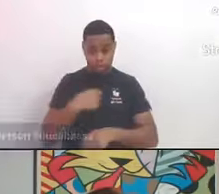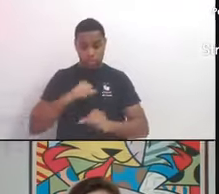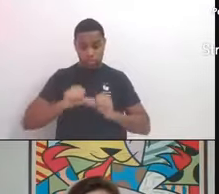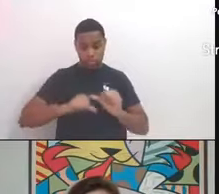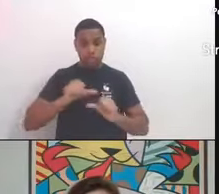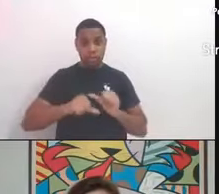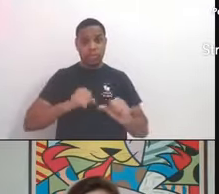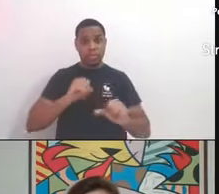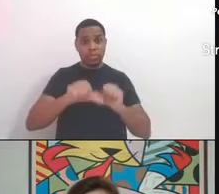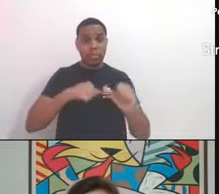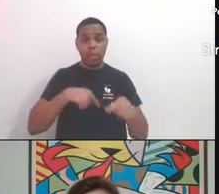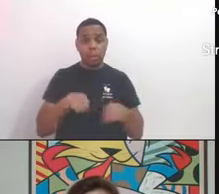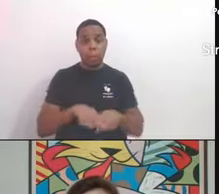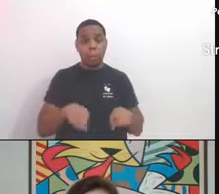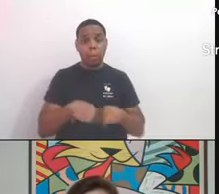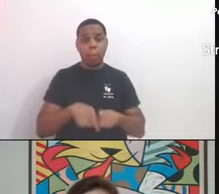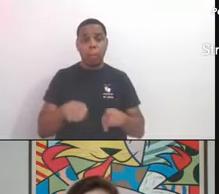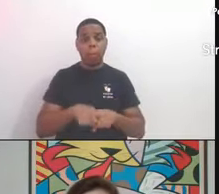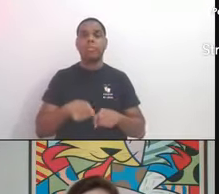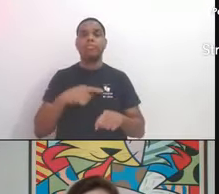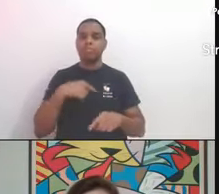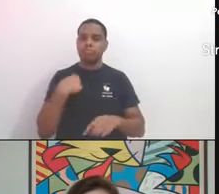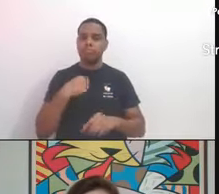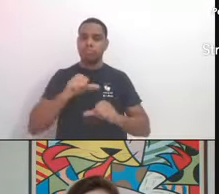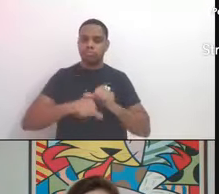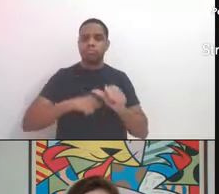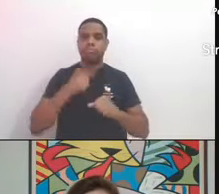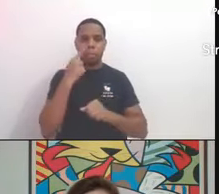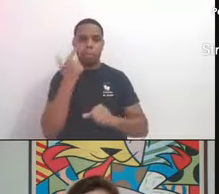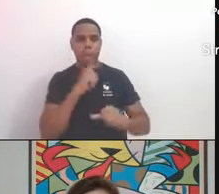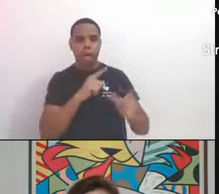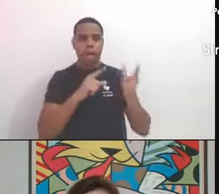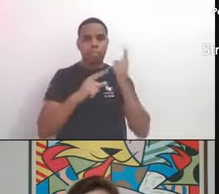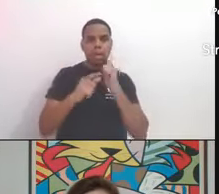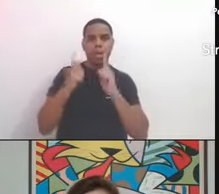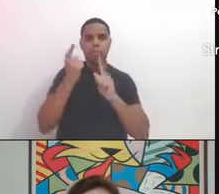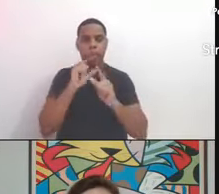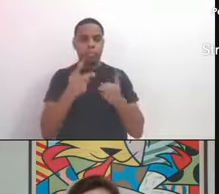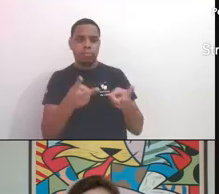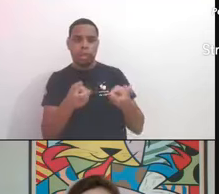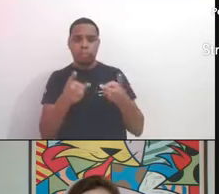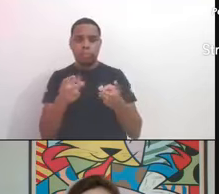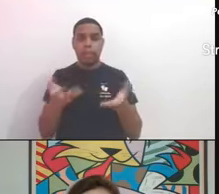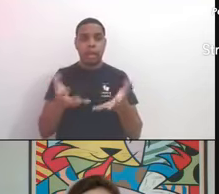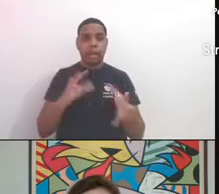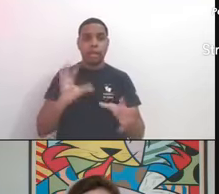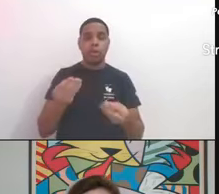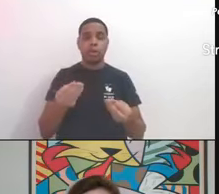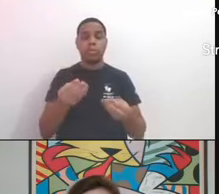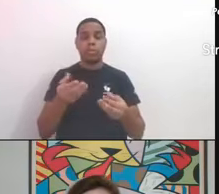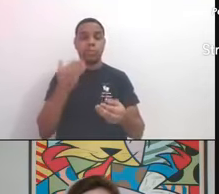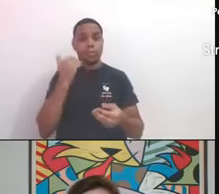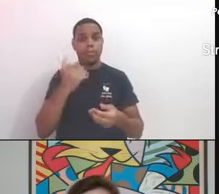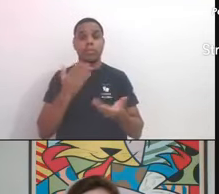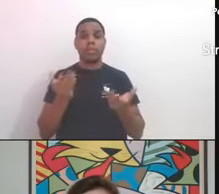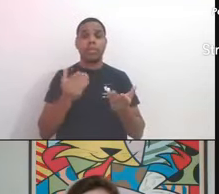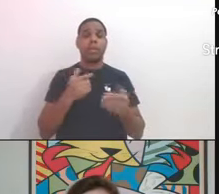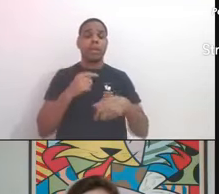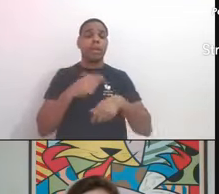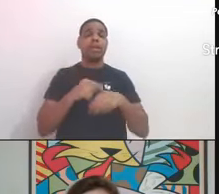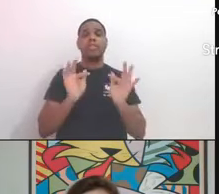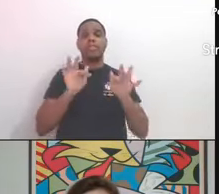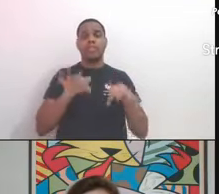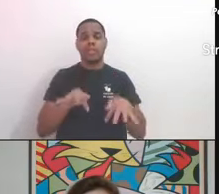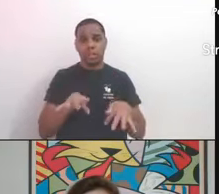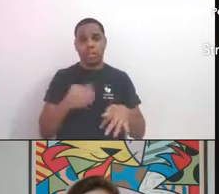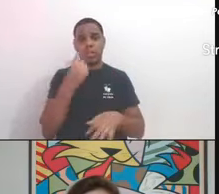com ela. Né? Então, temos que continuar surfando aí na realidade existente. Professor, nós já estamos chegando no final, 1 hora